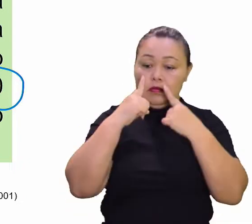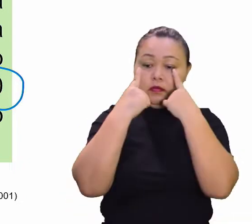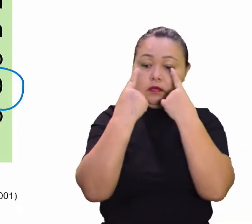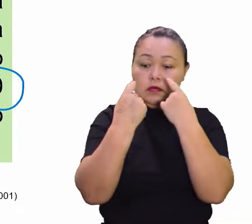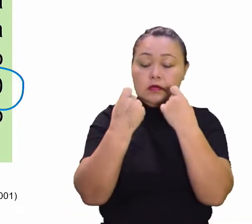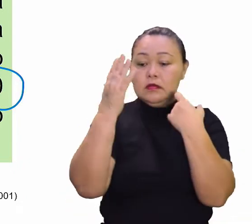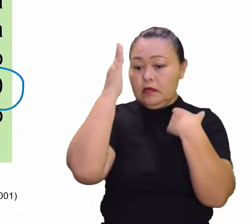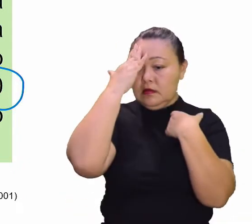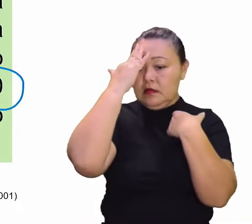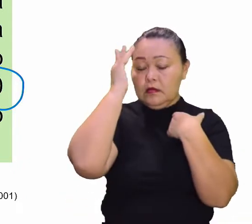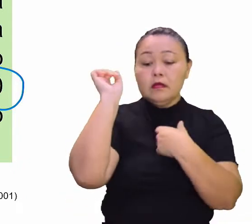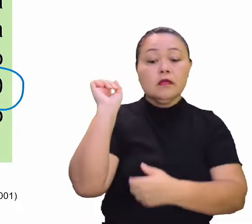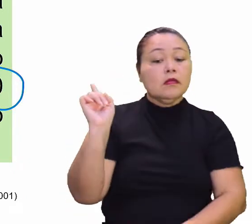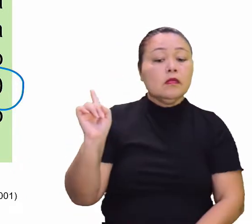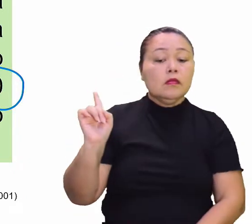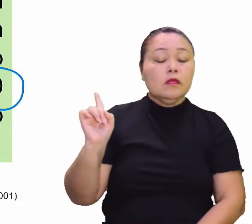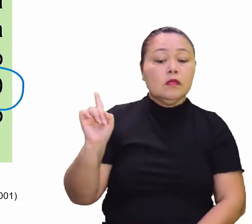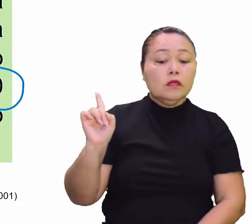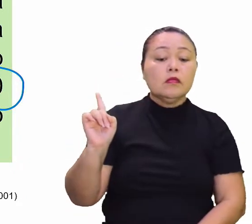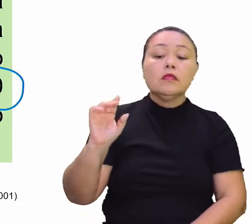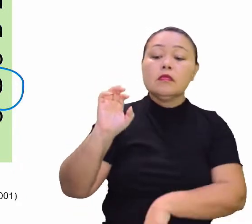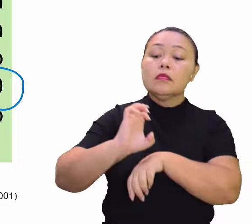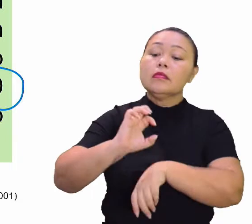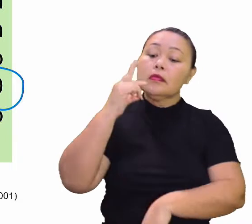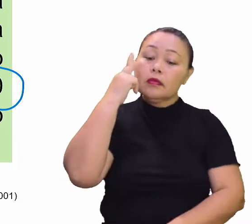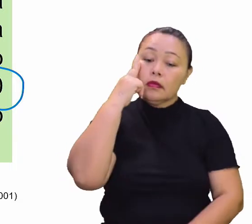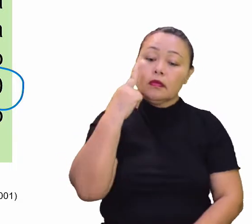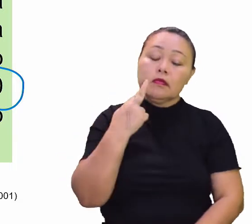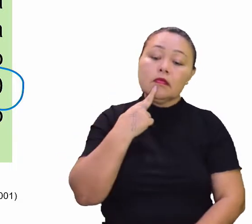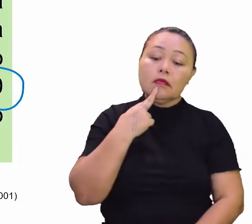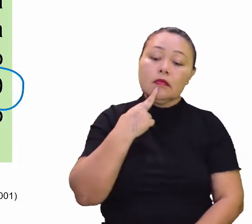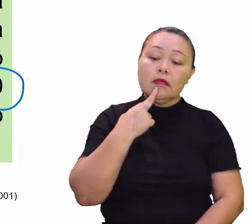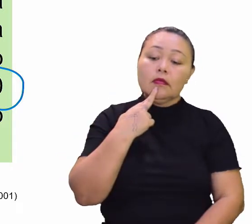Interessante você entender que Rondônia